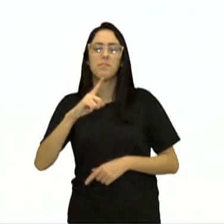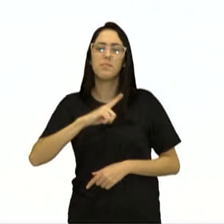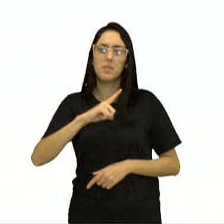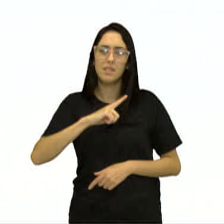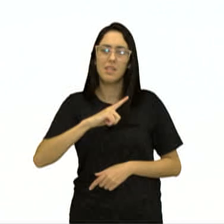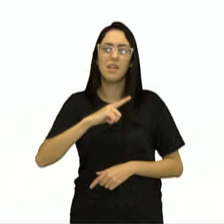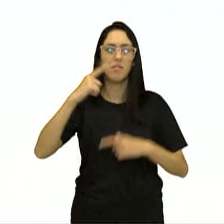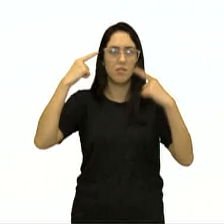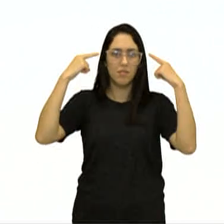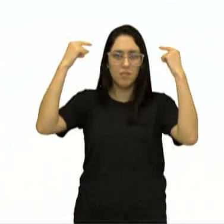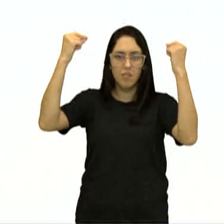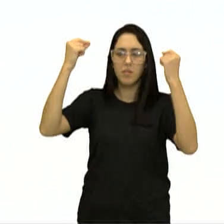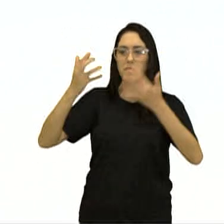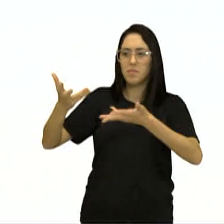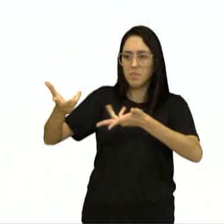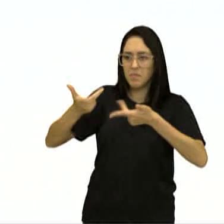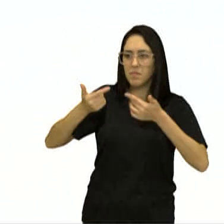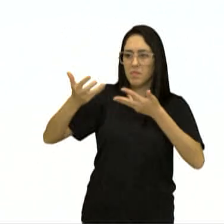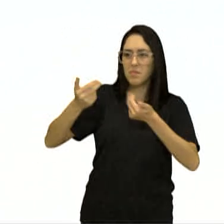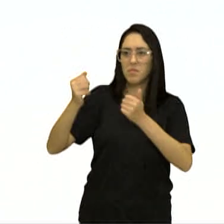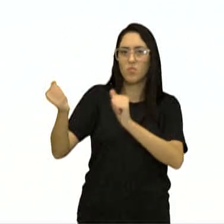para longe de seus guardiões.